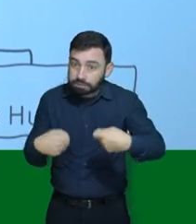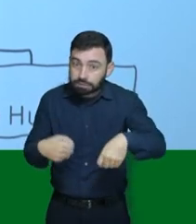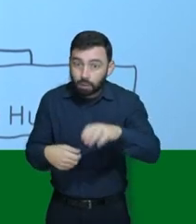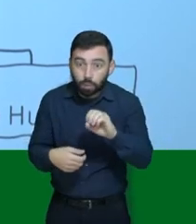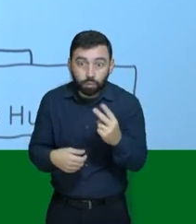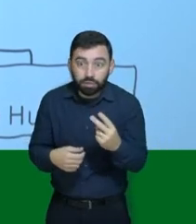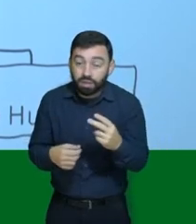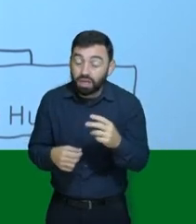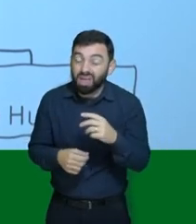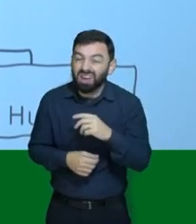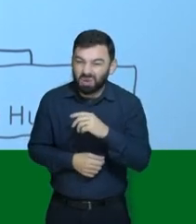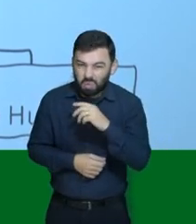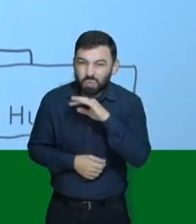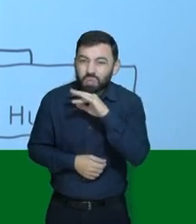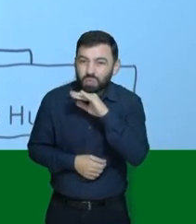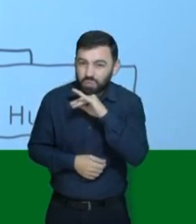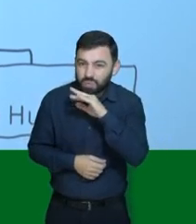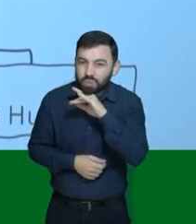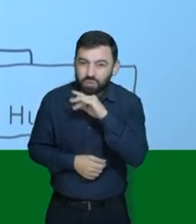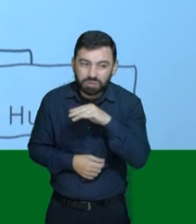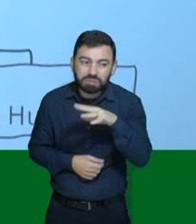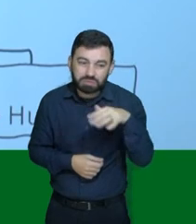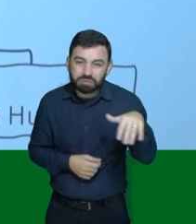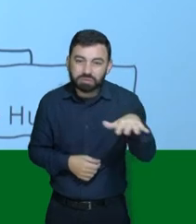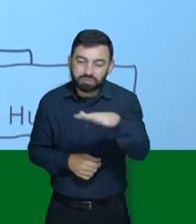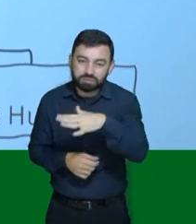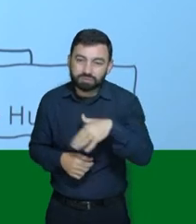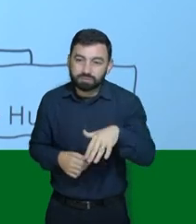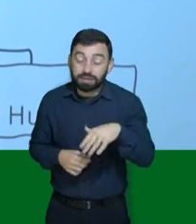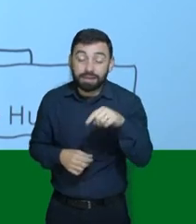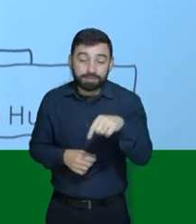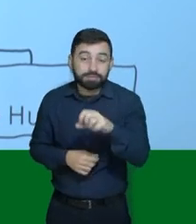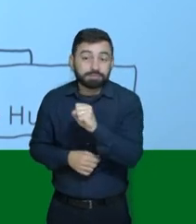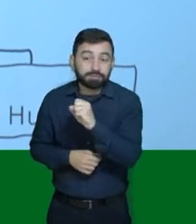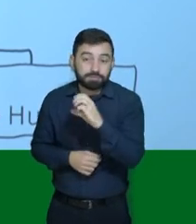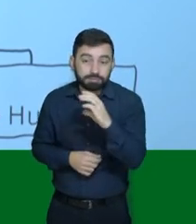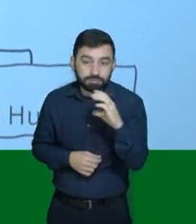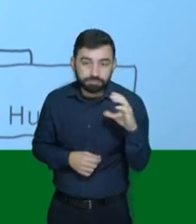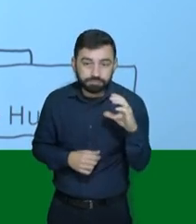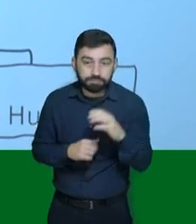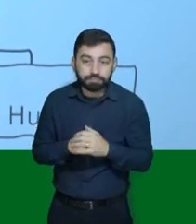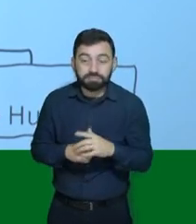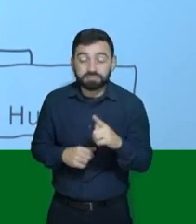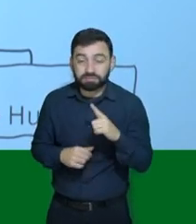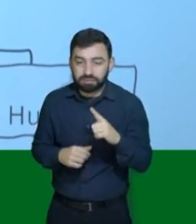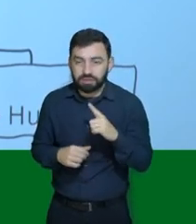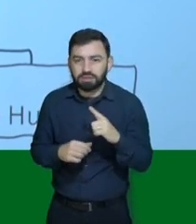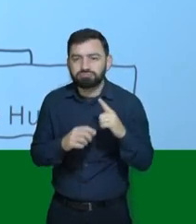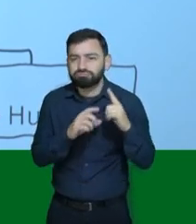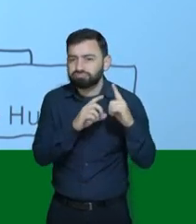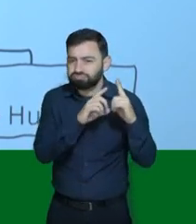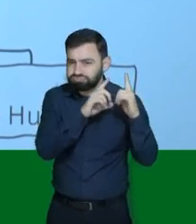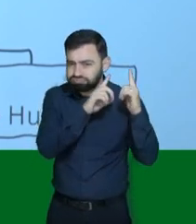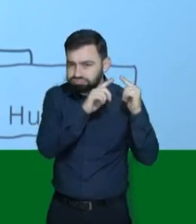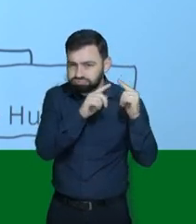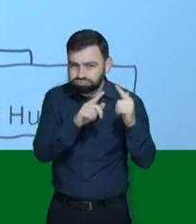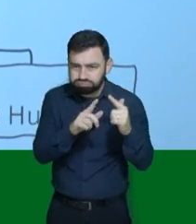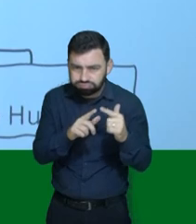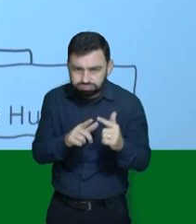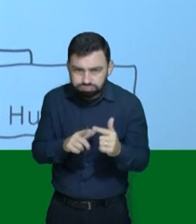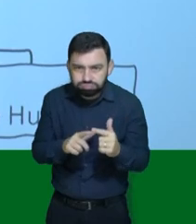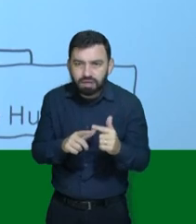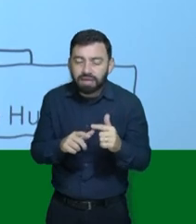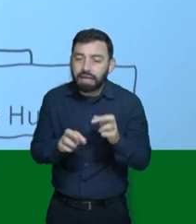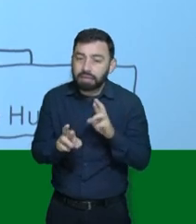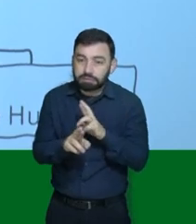muito maléfico para os ecossistemas marinhos. Né? Então, Santa Catarina, que tem uma tradição muito grande de